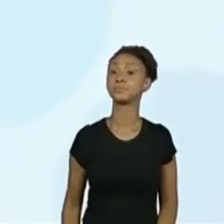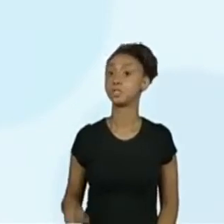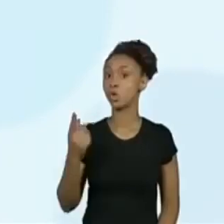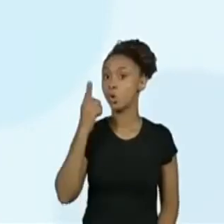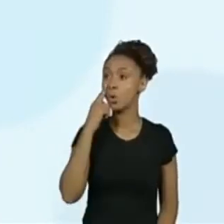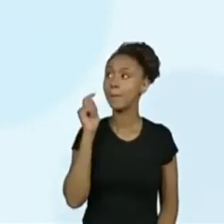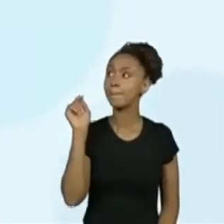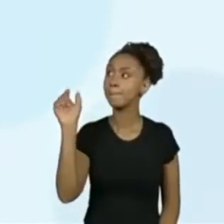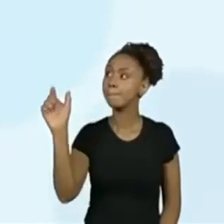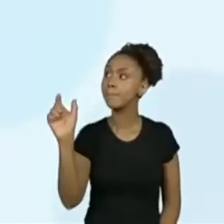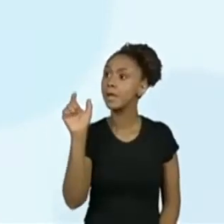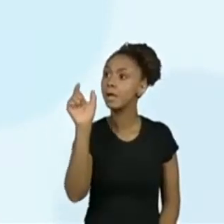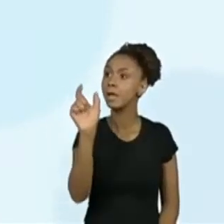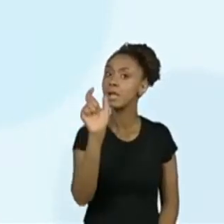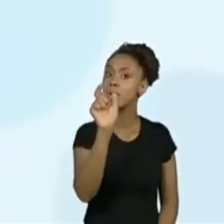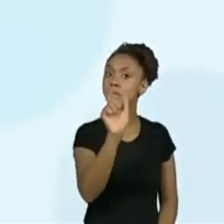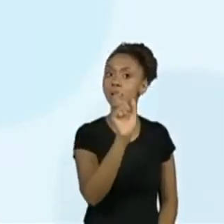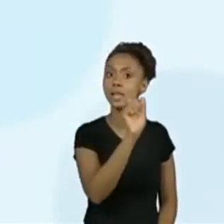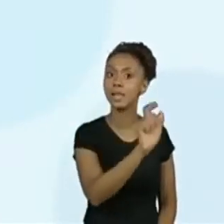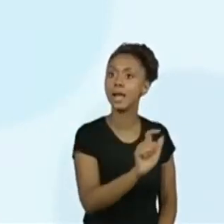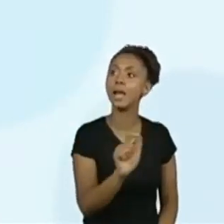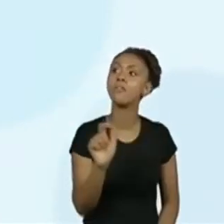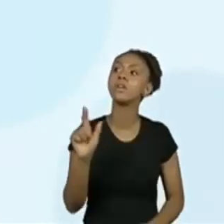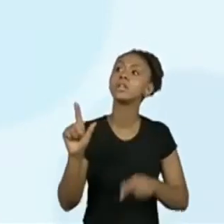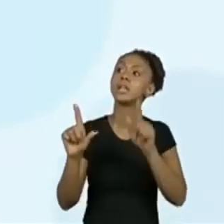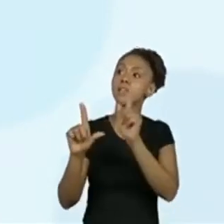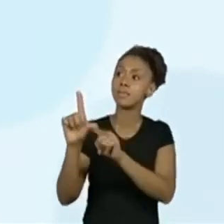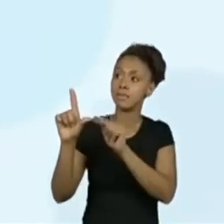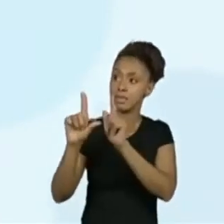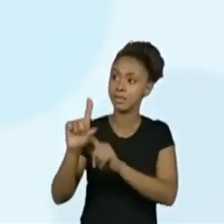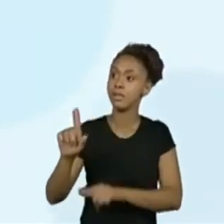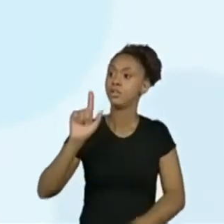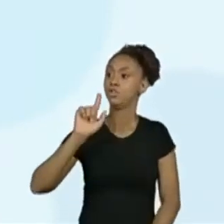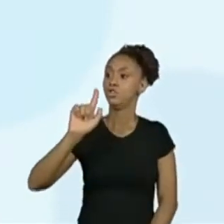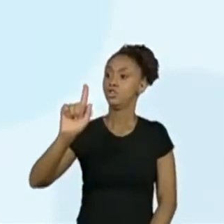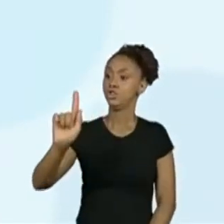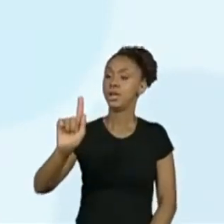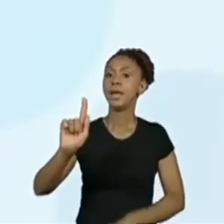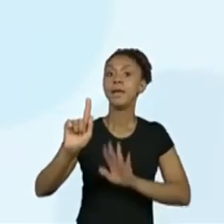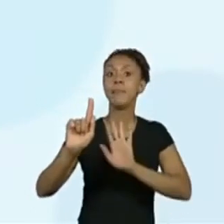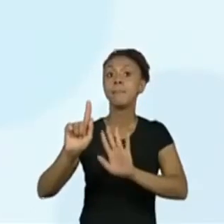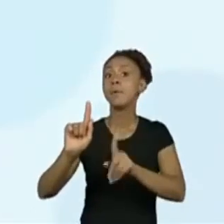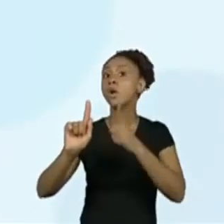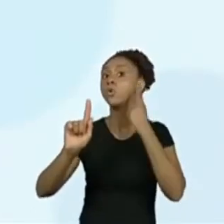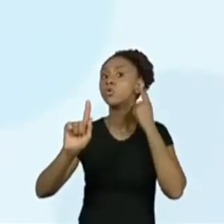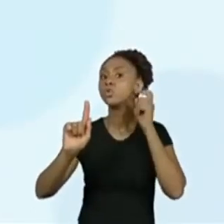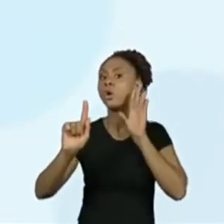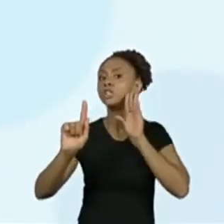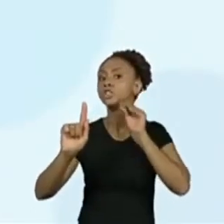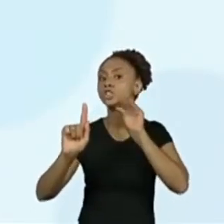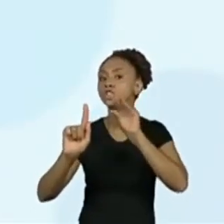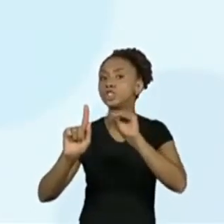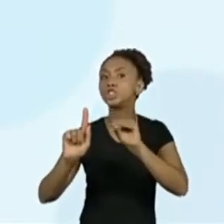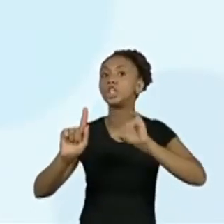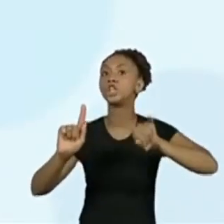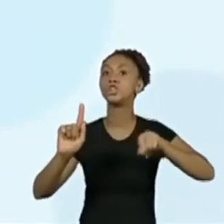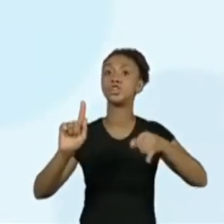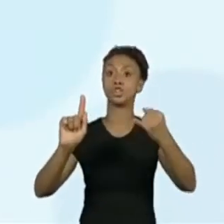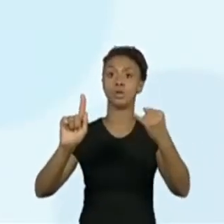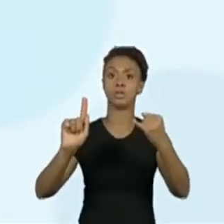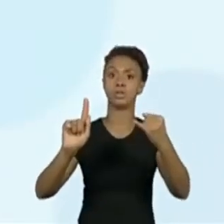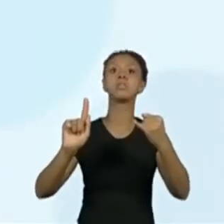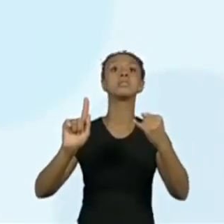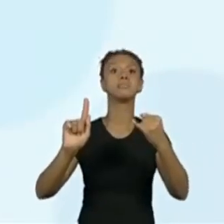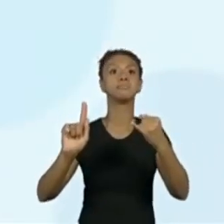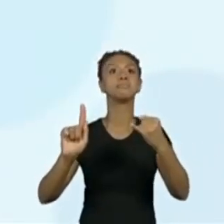Palavras em que a letra G tem o mesmo som de J. Então, é deste lado que